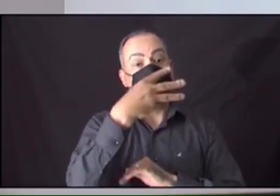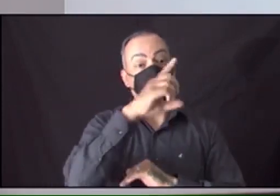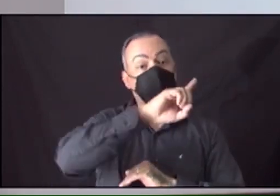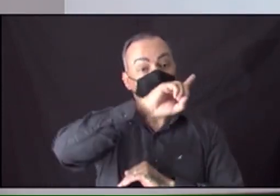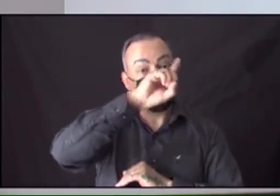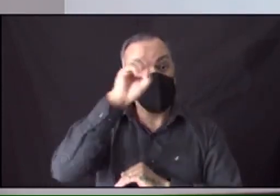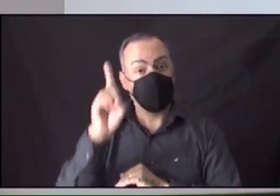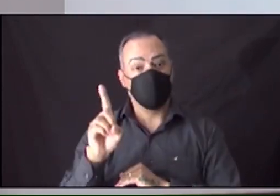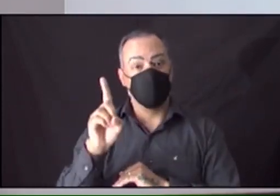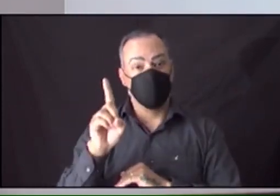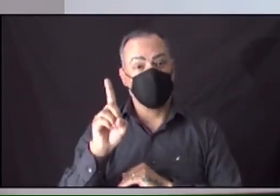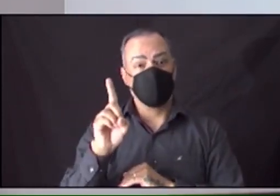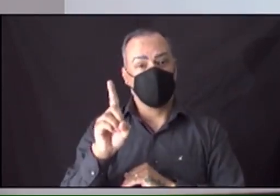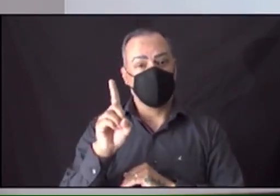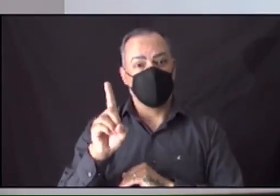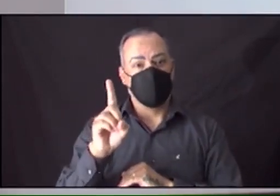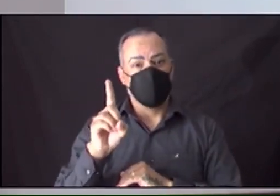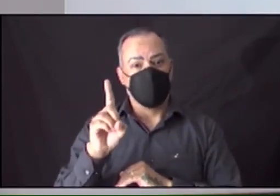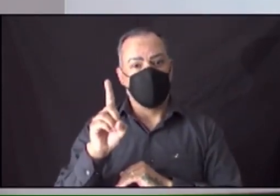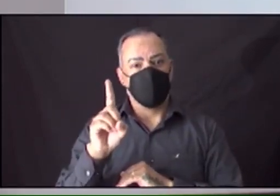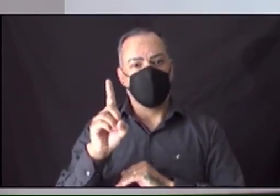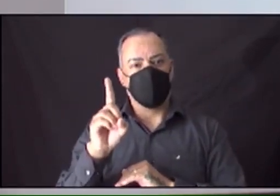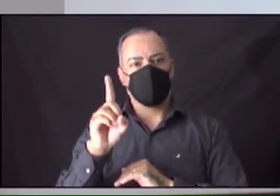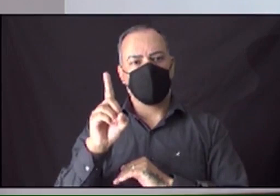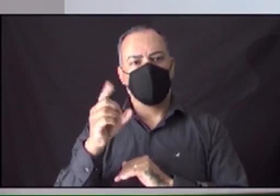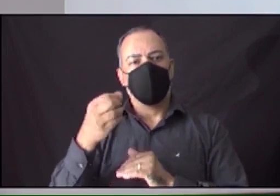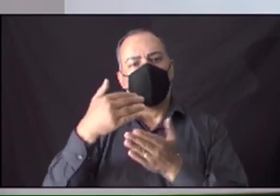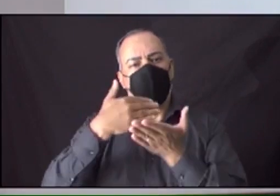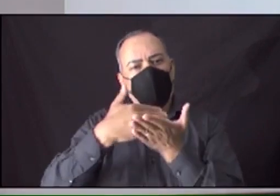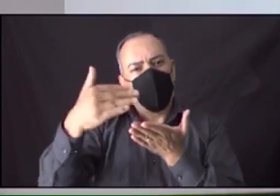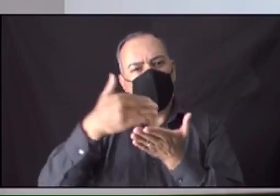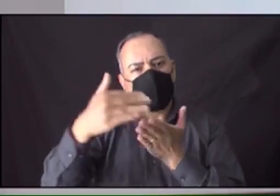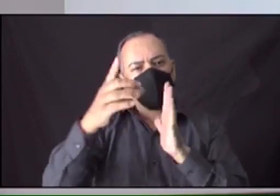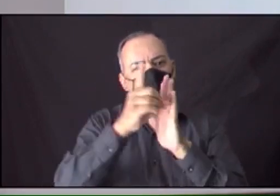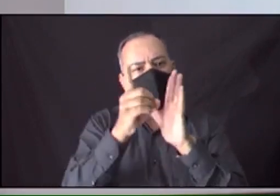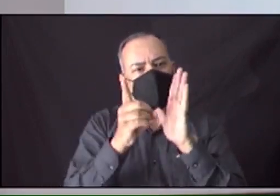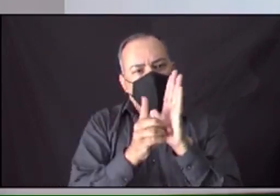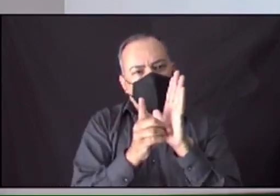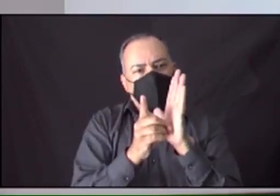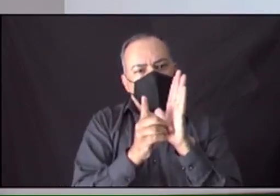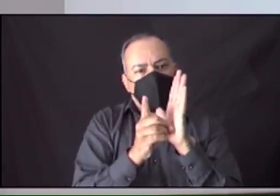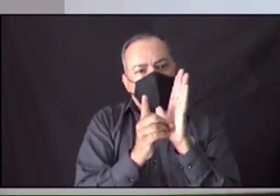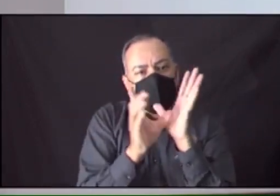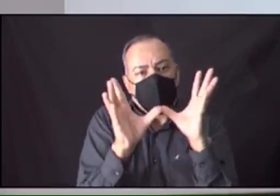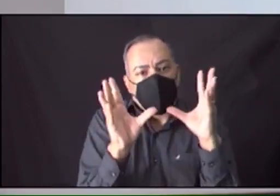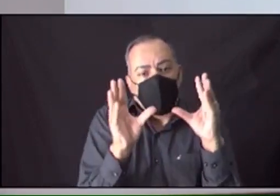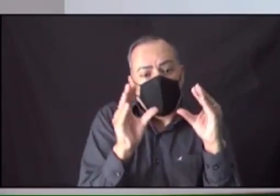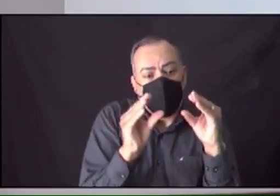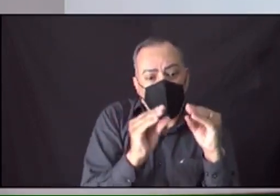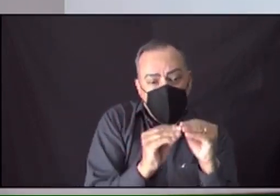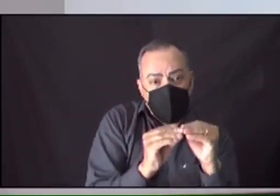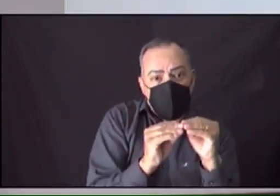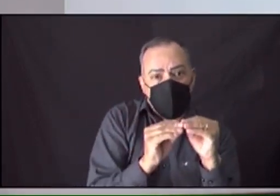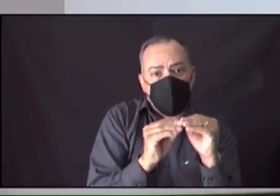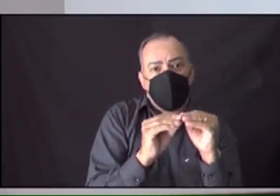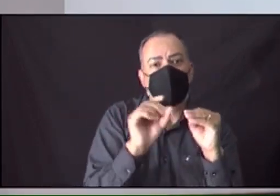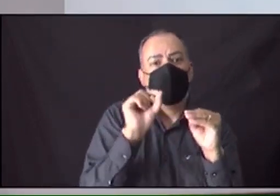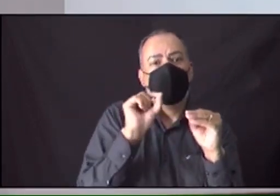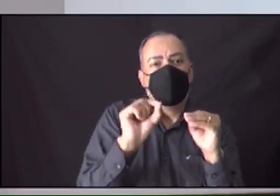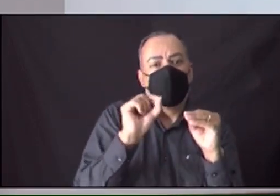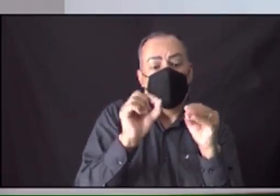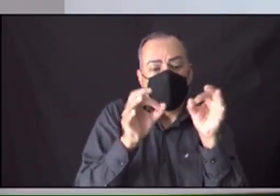que era o que dificultou, lançar um decreto mais restritivo, para que a gente pudesse